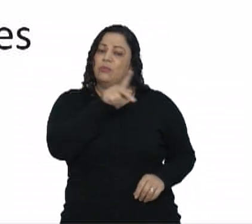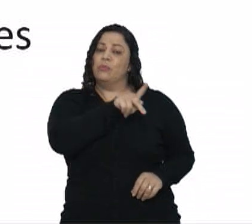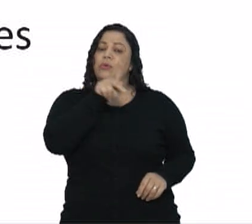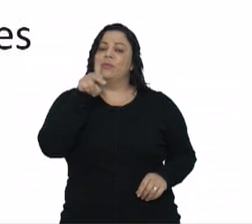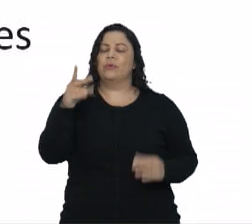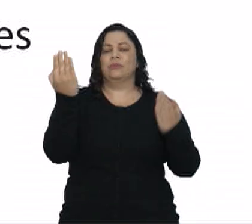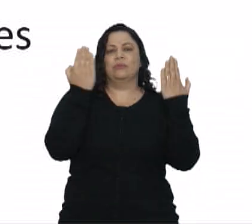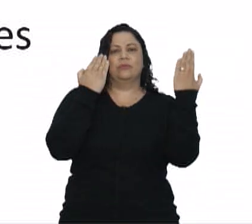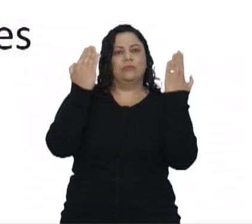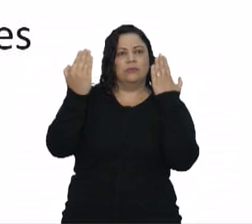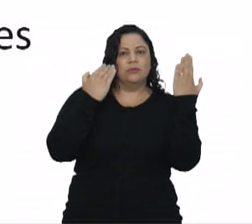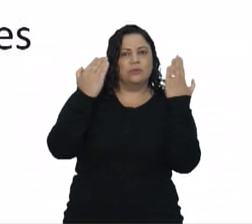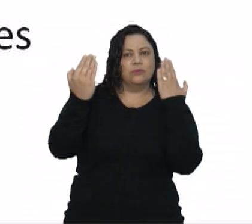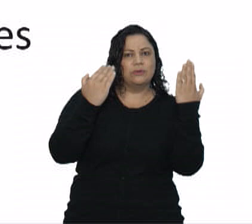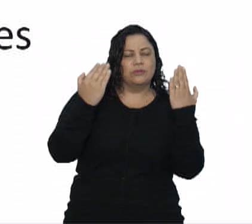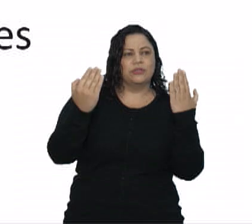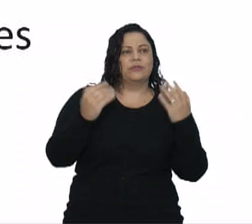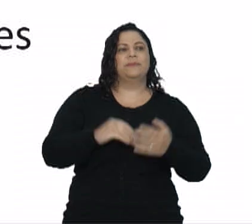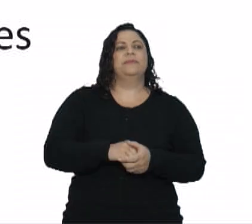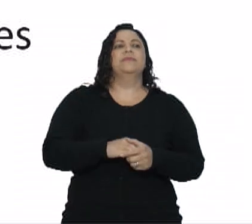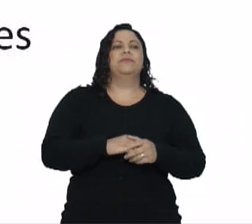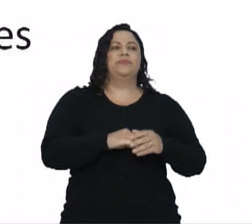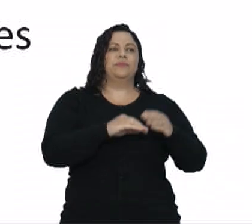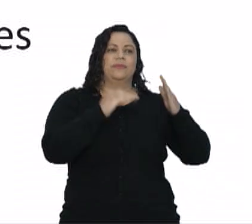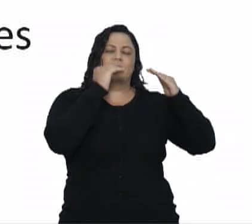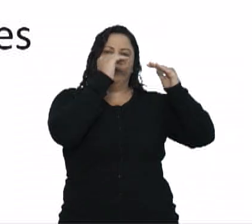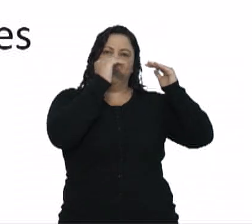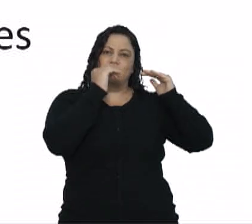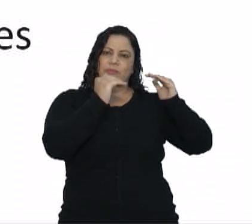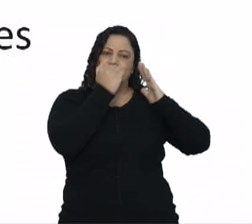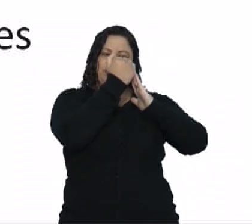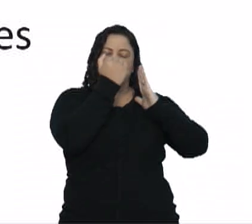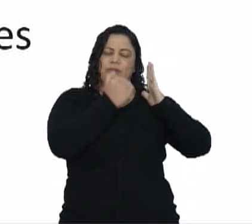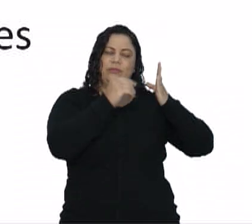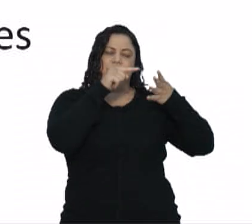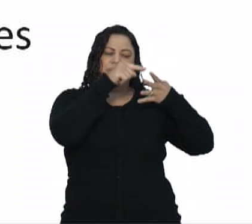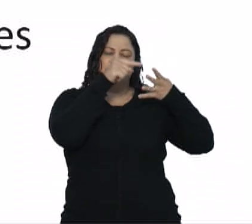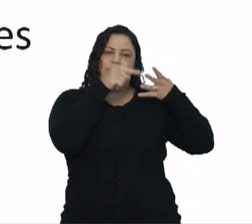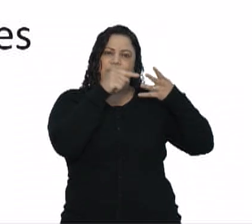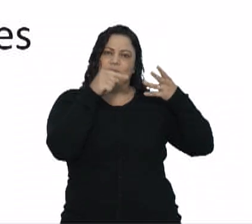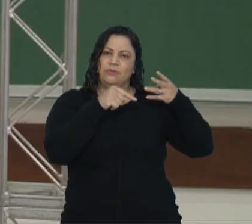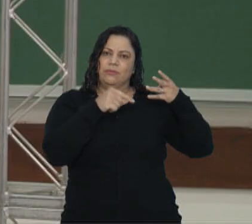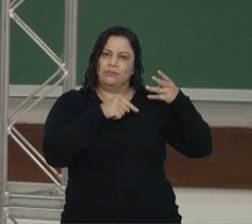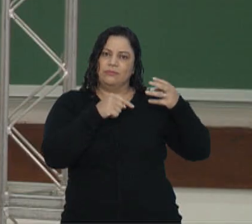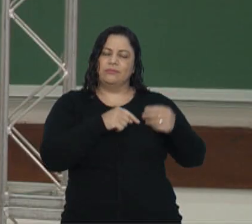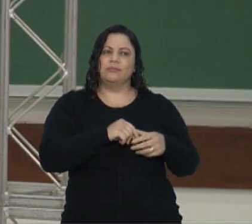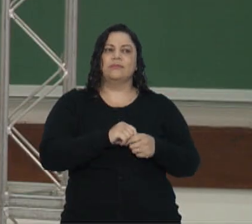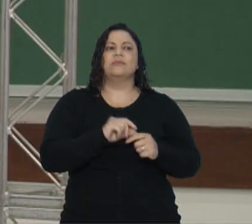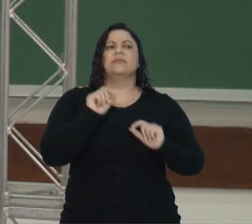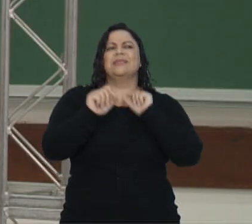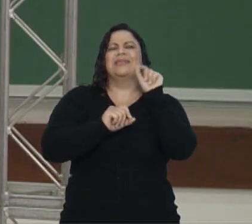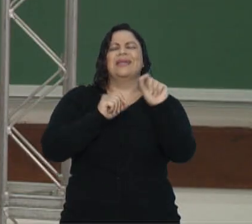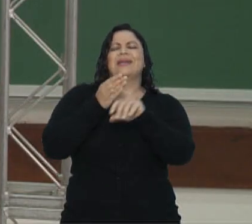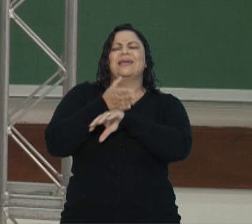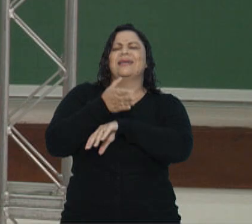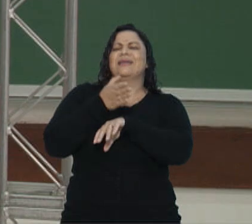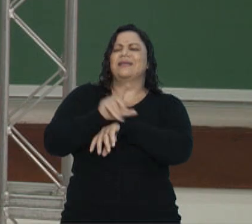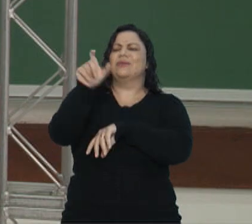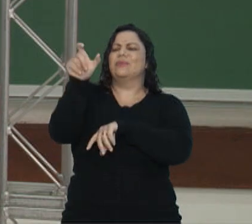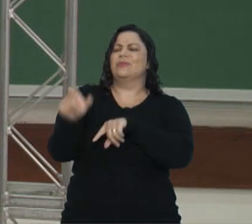Califórnia. A professora fez um tópicos aqui para você. Também vimos que os sujeitos da pesquisa, quem participa da